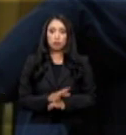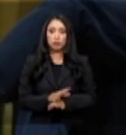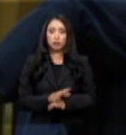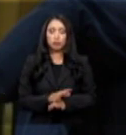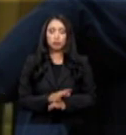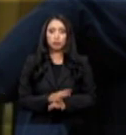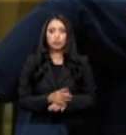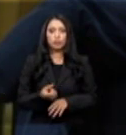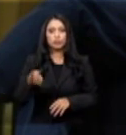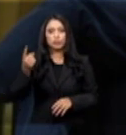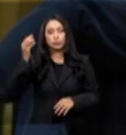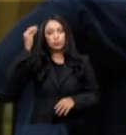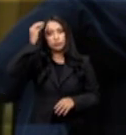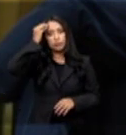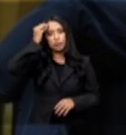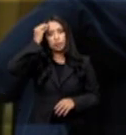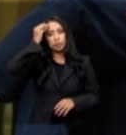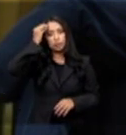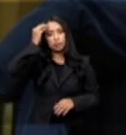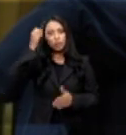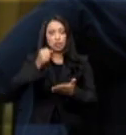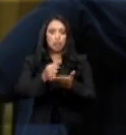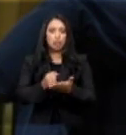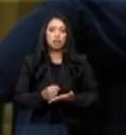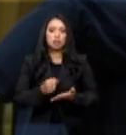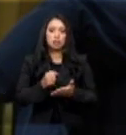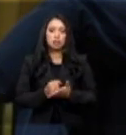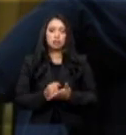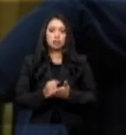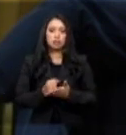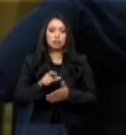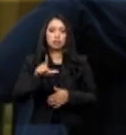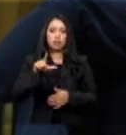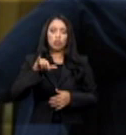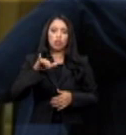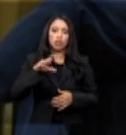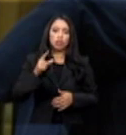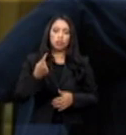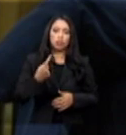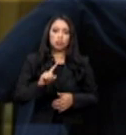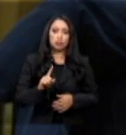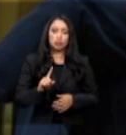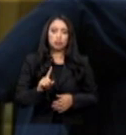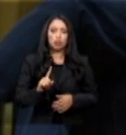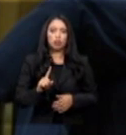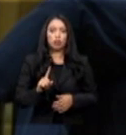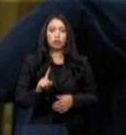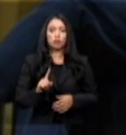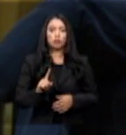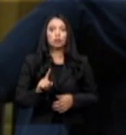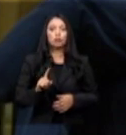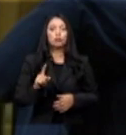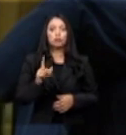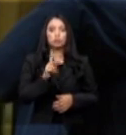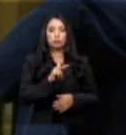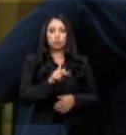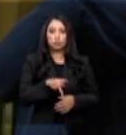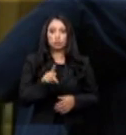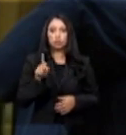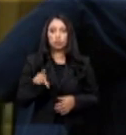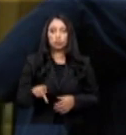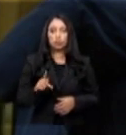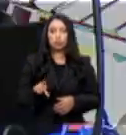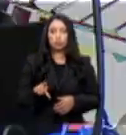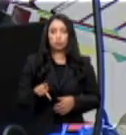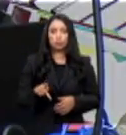dentro dessa perspectiva, trazendo breves lições do reitor da Universidade de Salamanca, catedrático de Direito